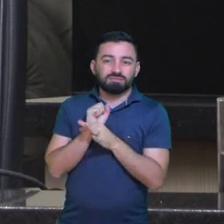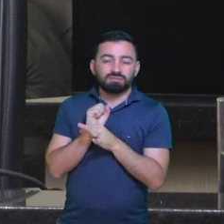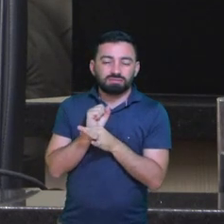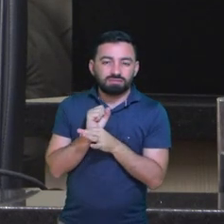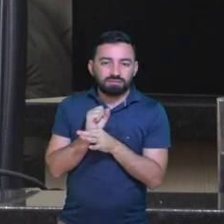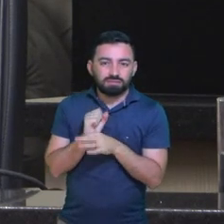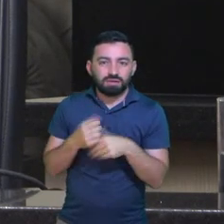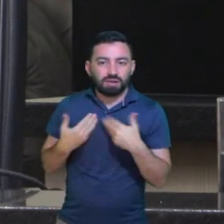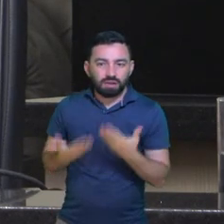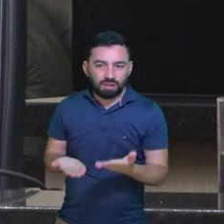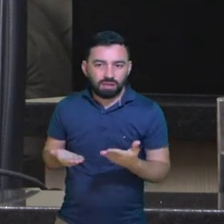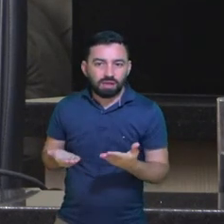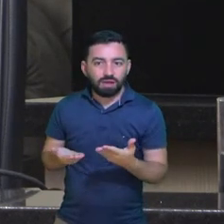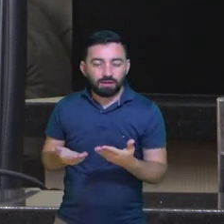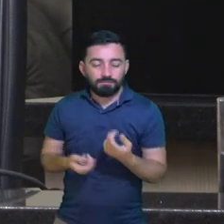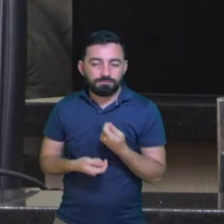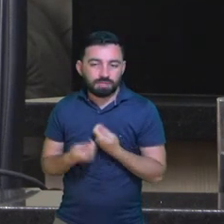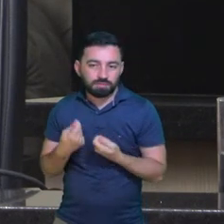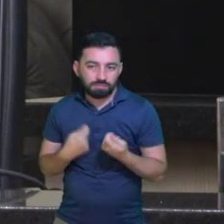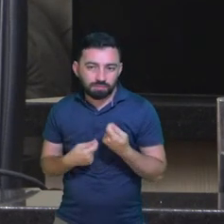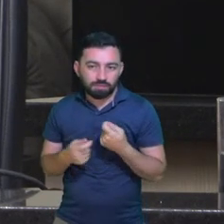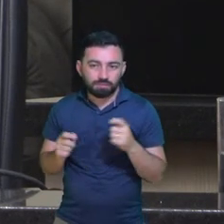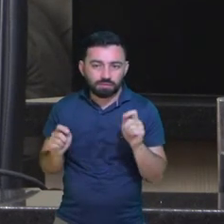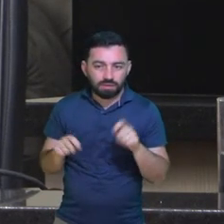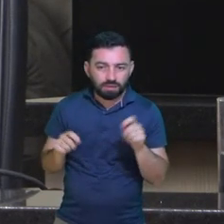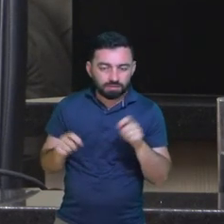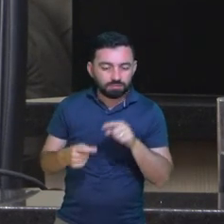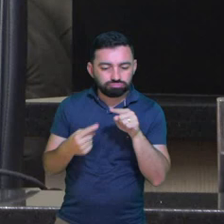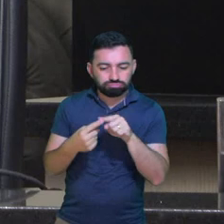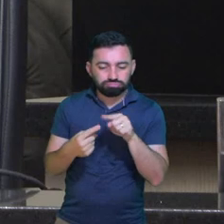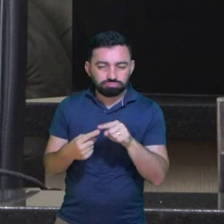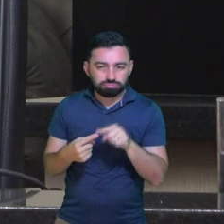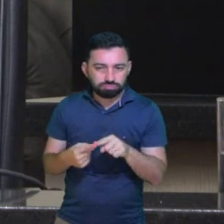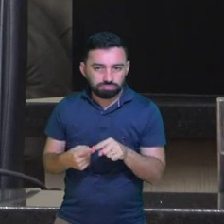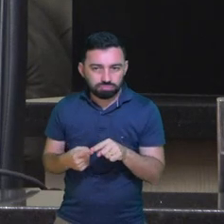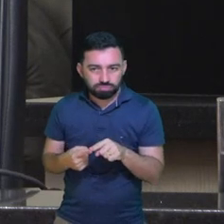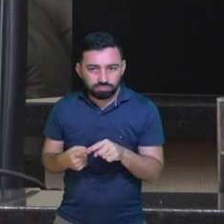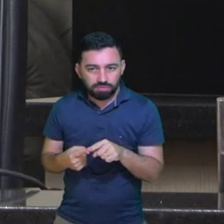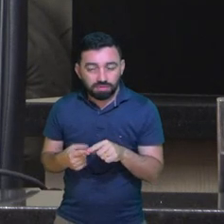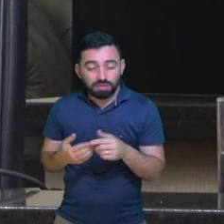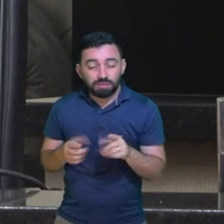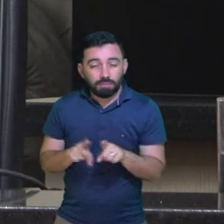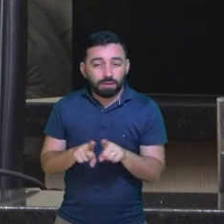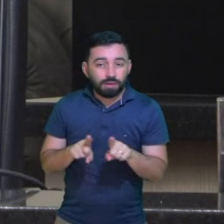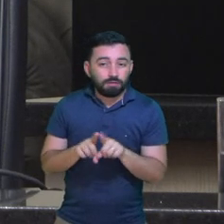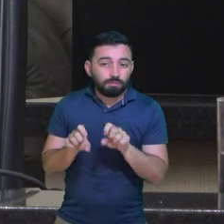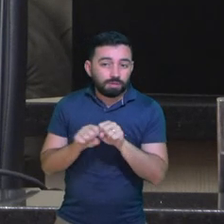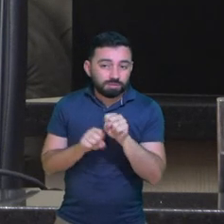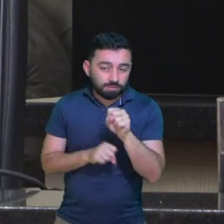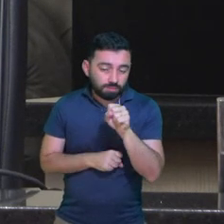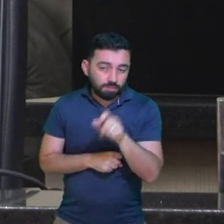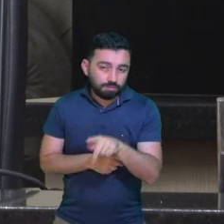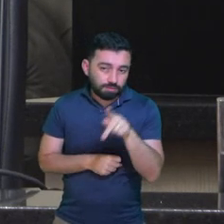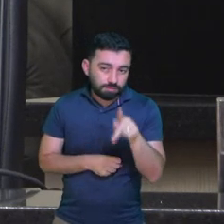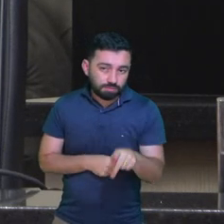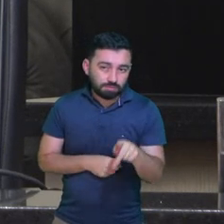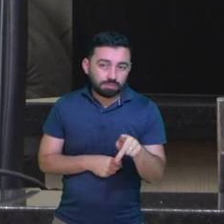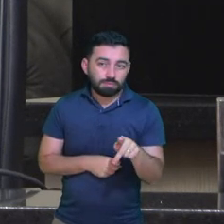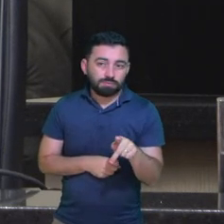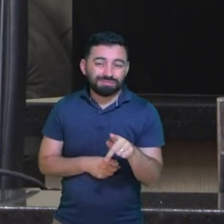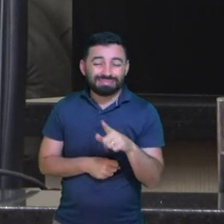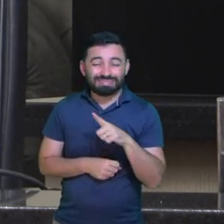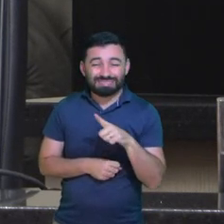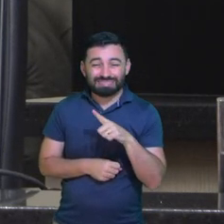o financiamento para que as metas sejam cumpridas e aqui também na formação de professores Então temos